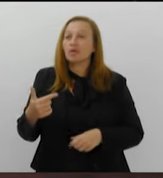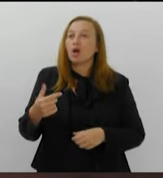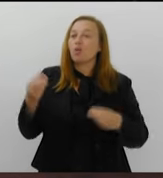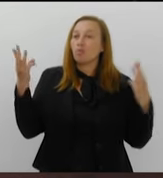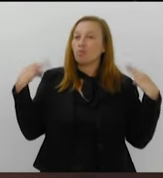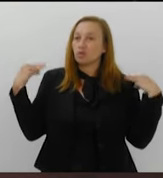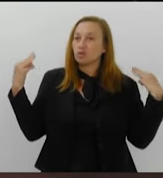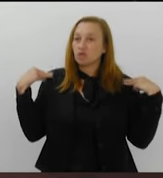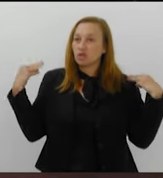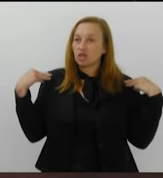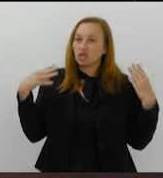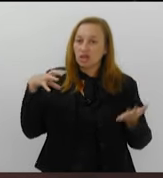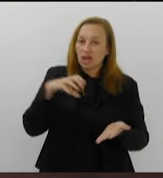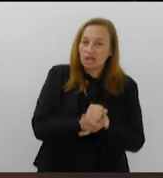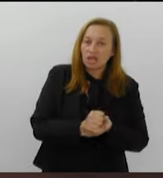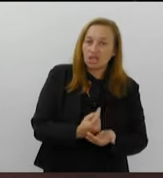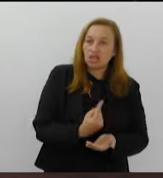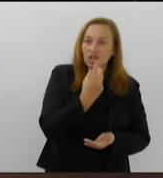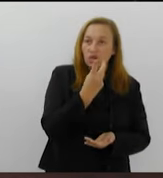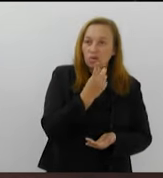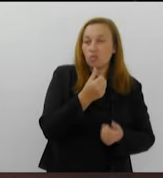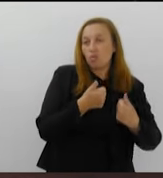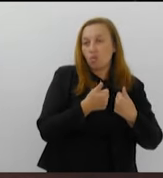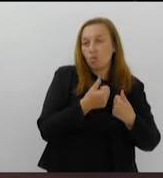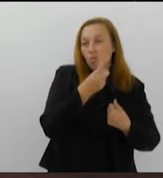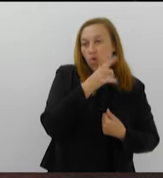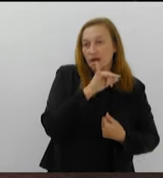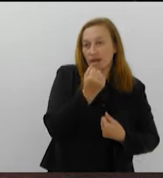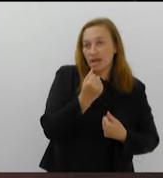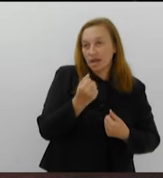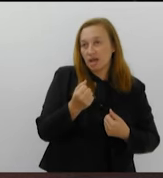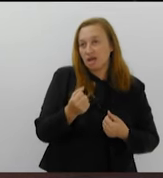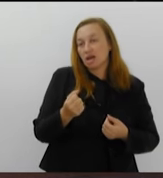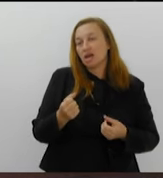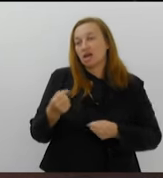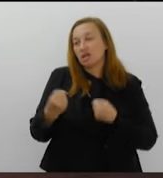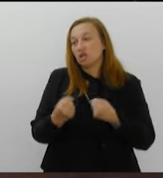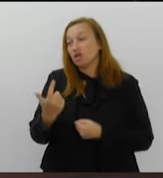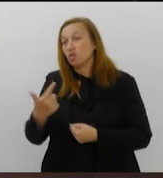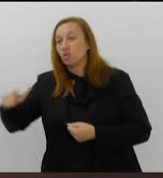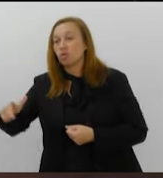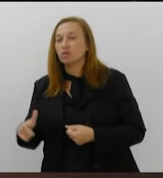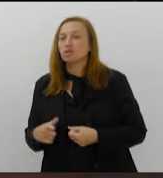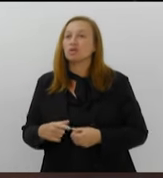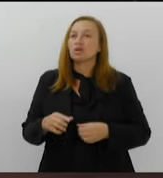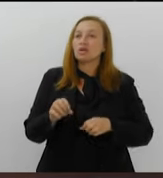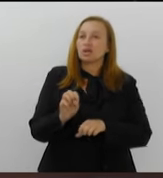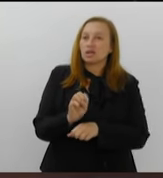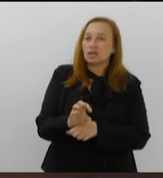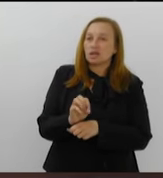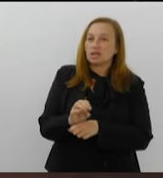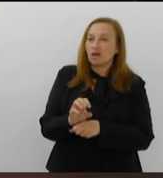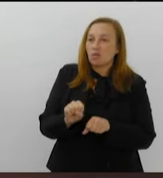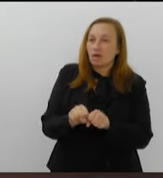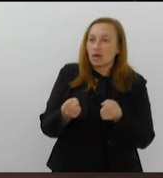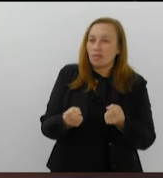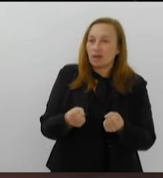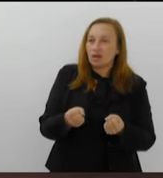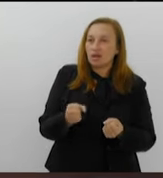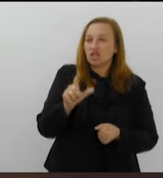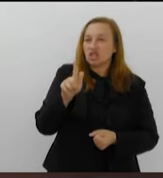4.442. Lanterna ou farol queimado, 2.221. GPS desligado, com